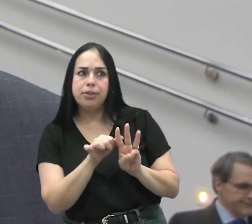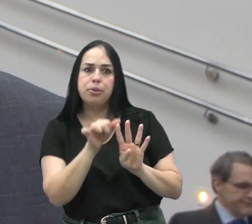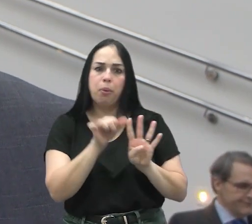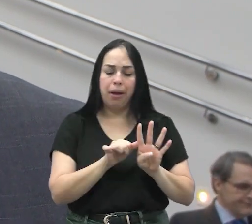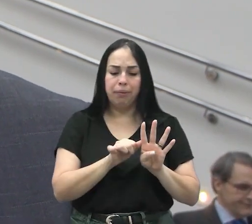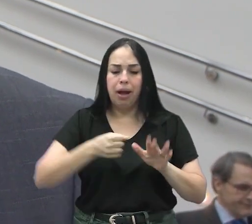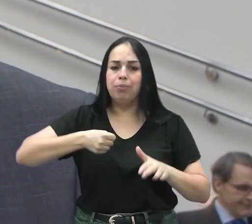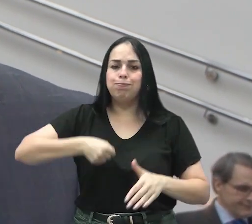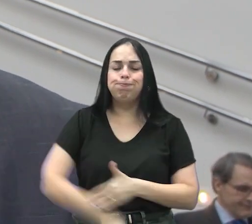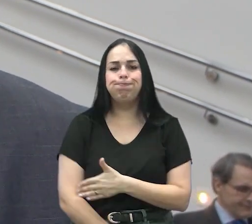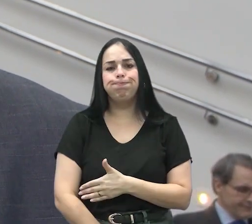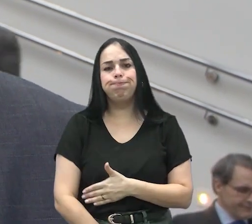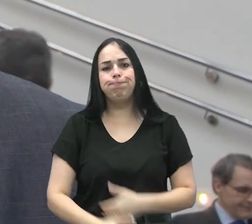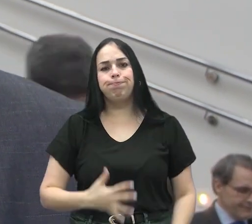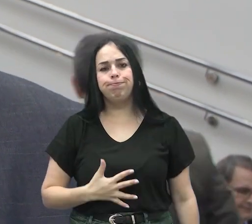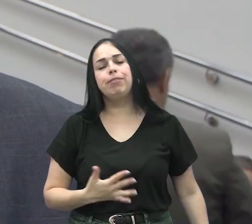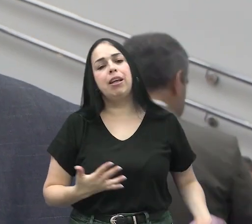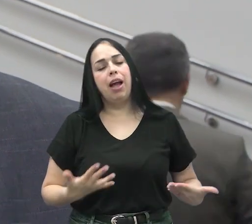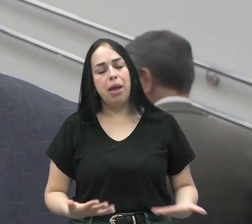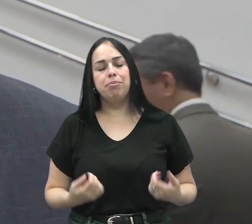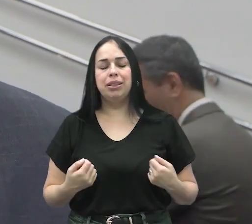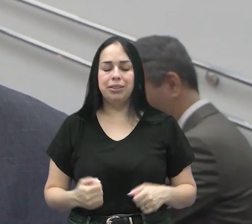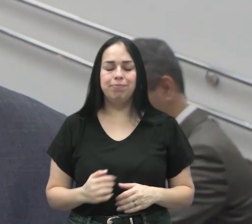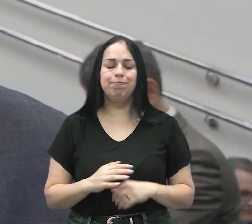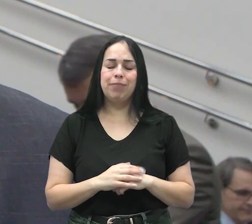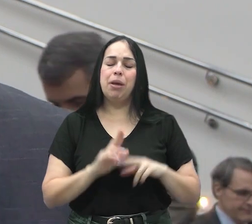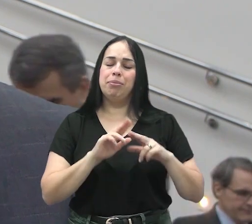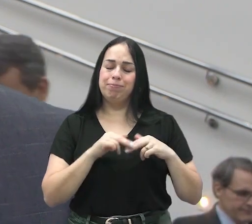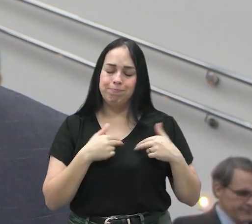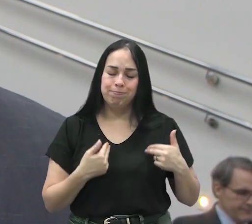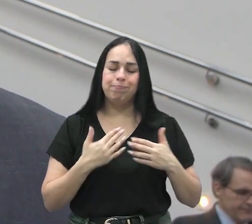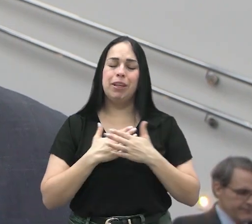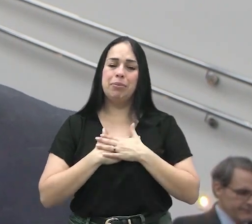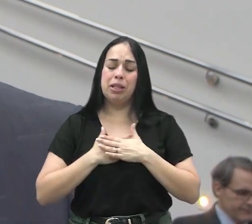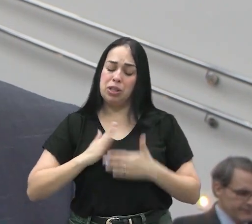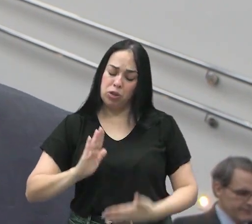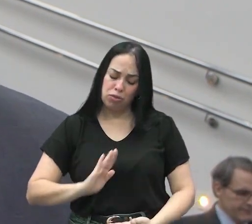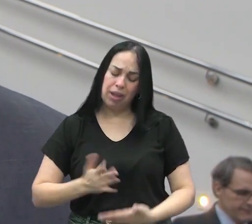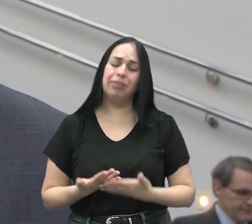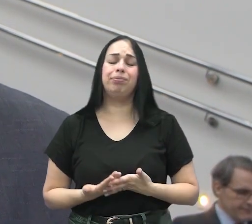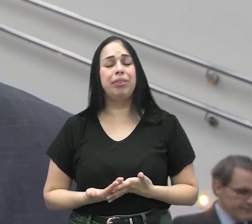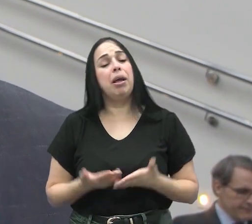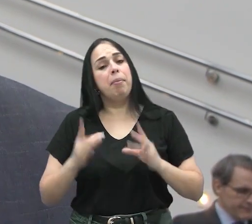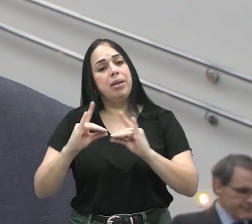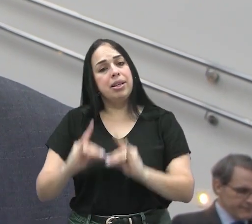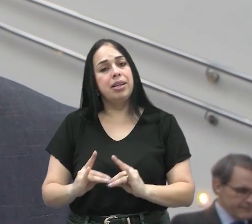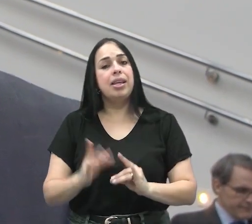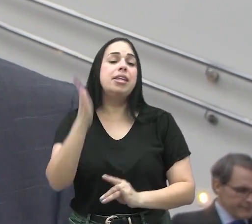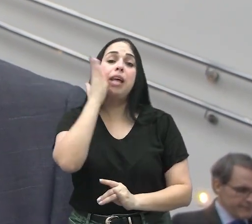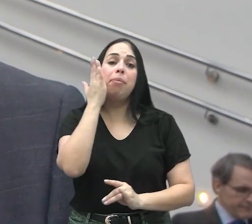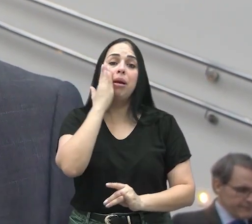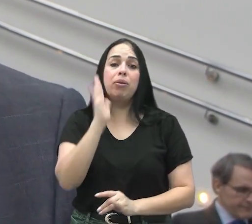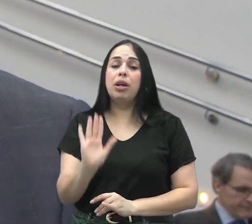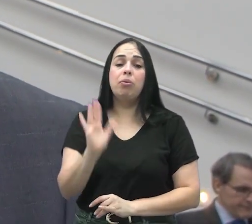4 meses, você tem essa perda, então você precisa encerrar. Você precisa ter o luto, você precisa ter a despedida, ter o sepultamento,